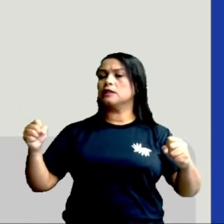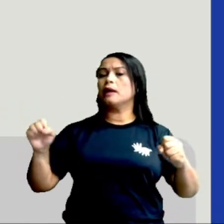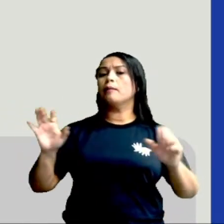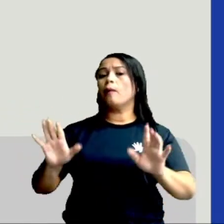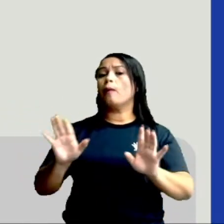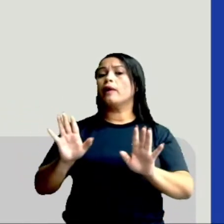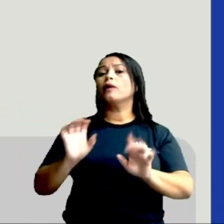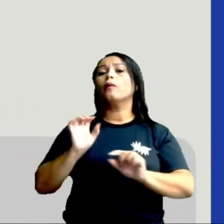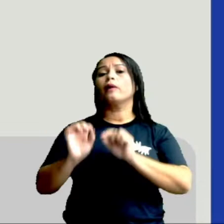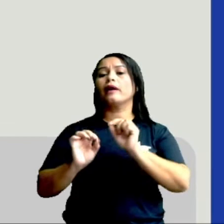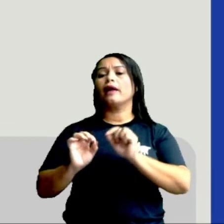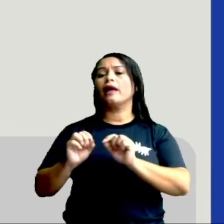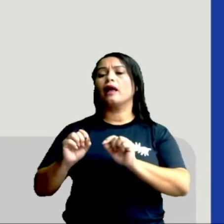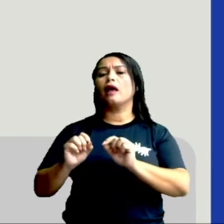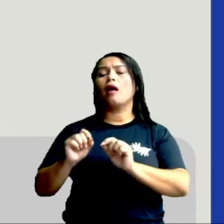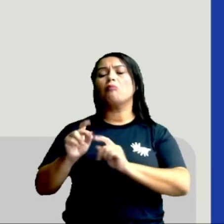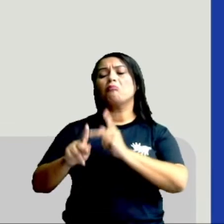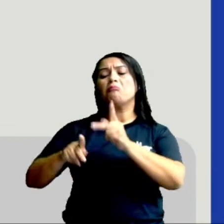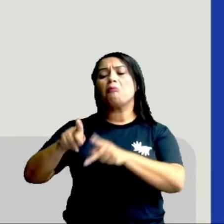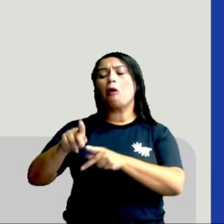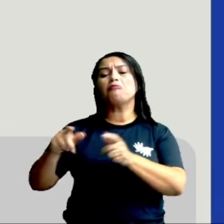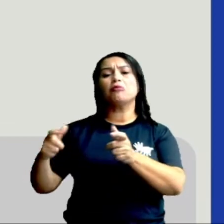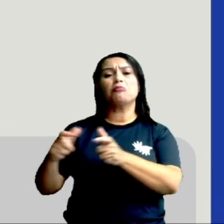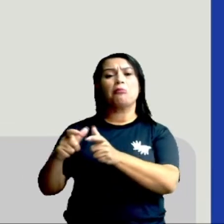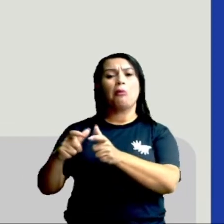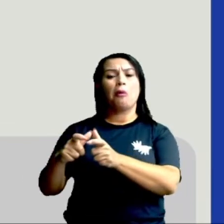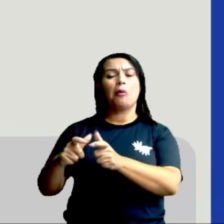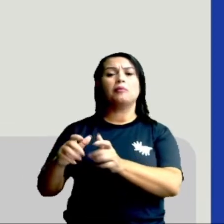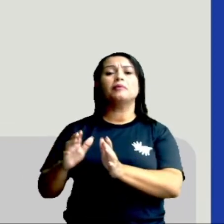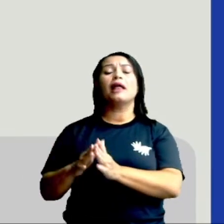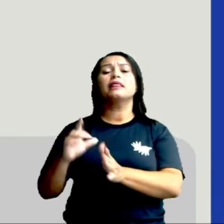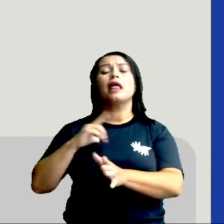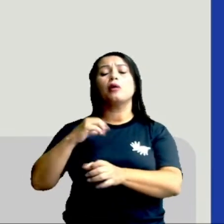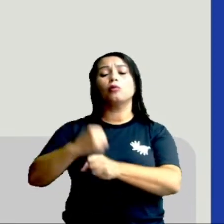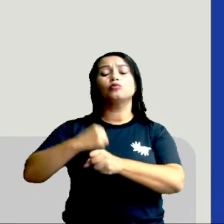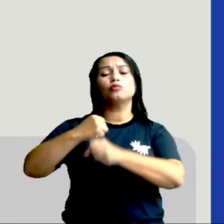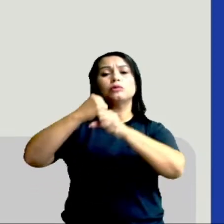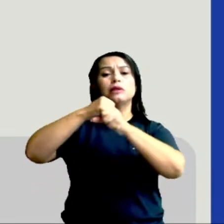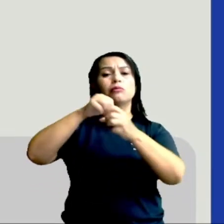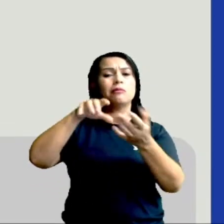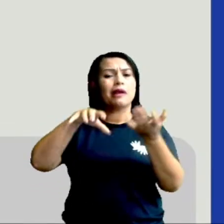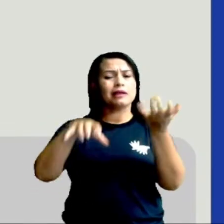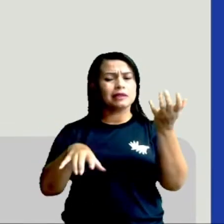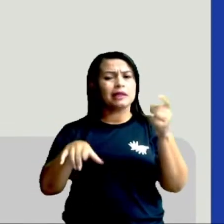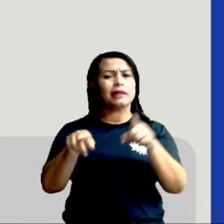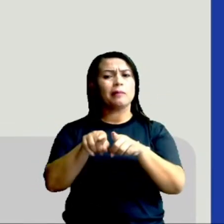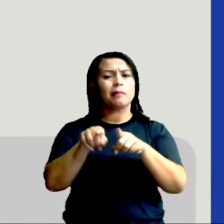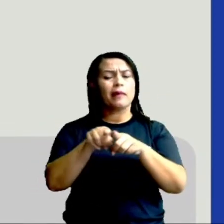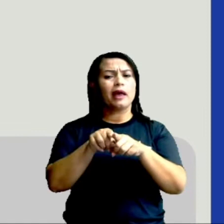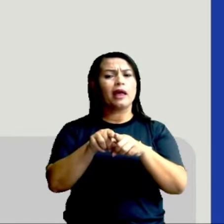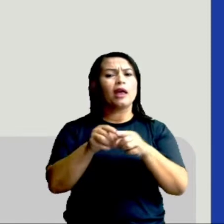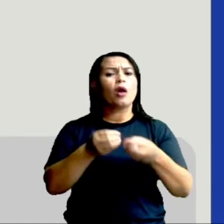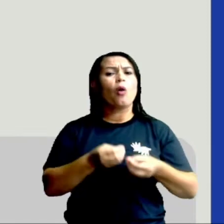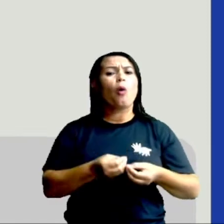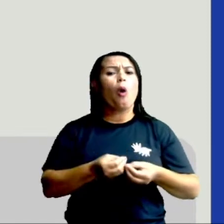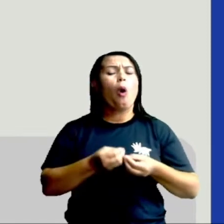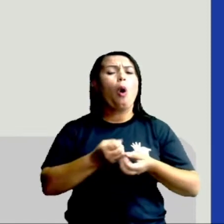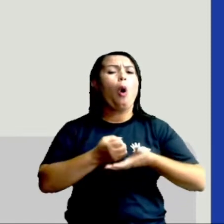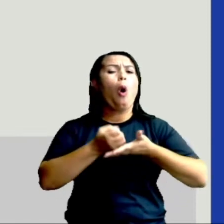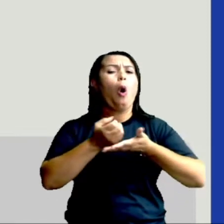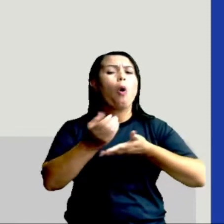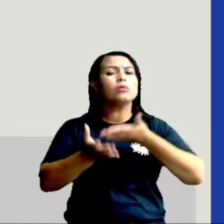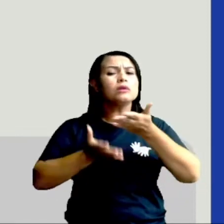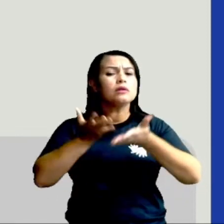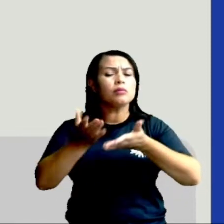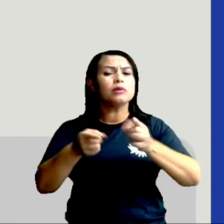tá? Porém pouco habitada. A construção de Brasília contribuiu para esse aumento populacional